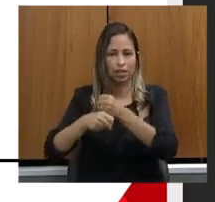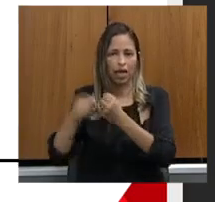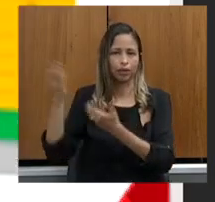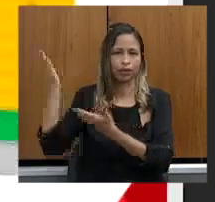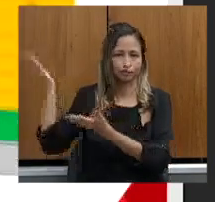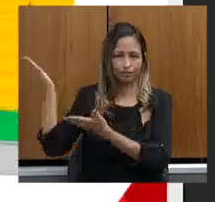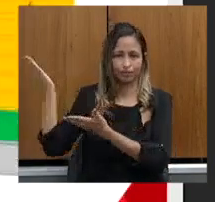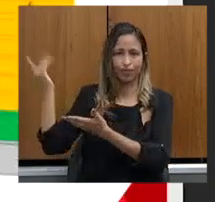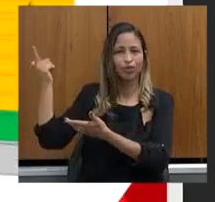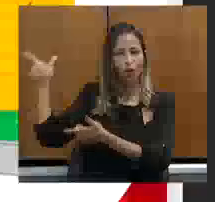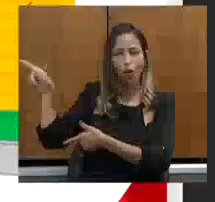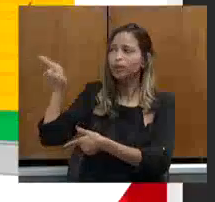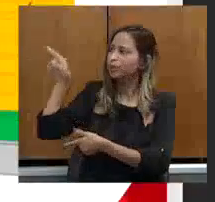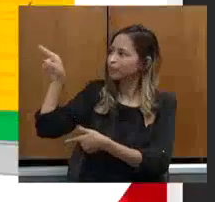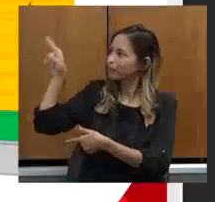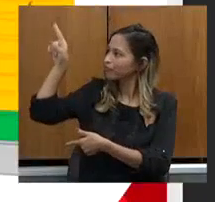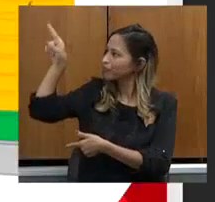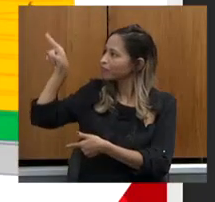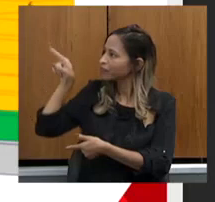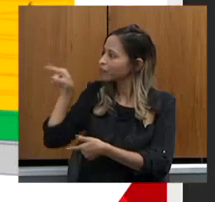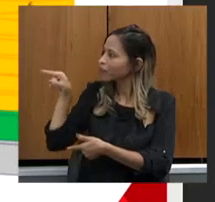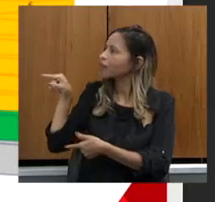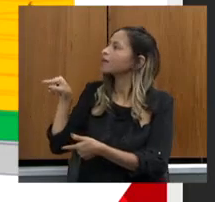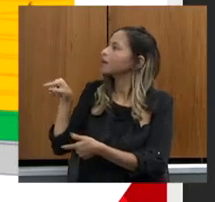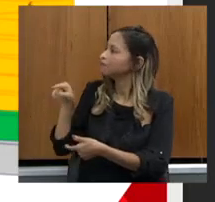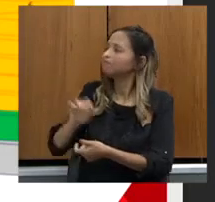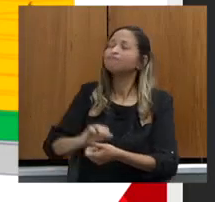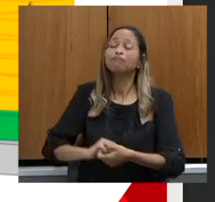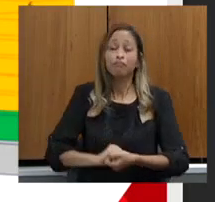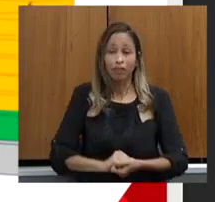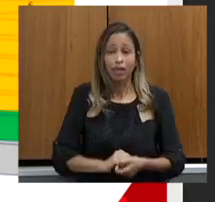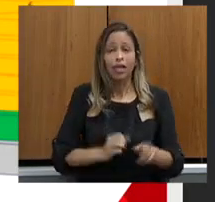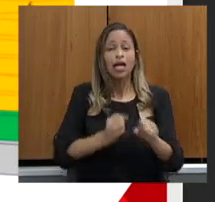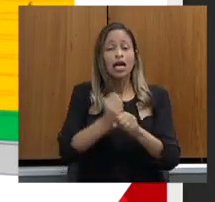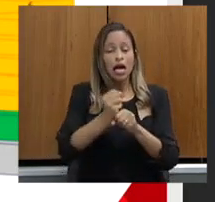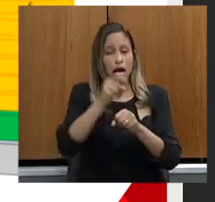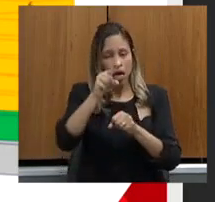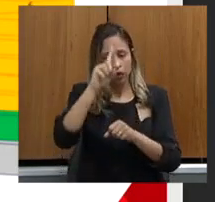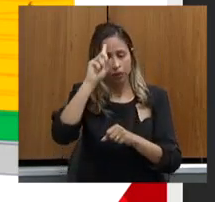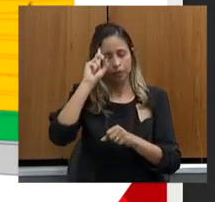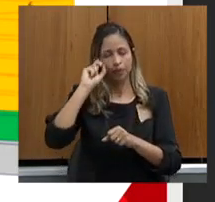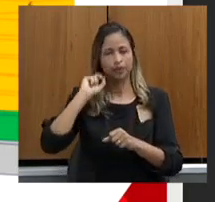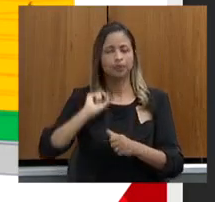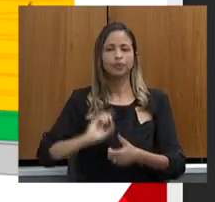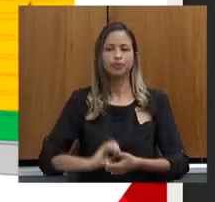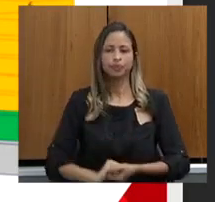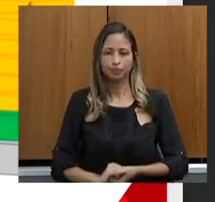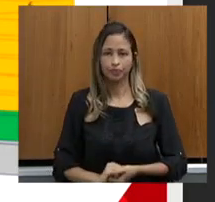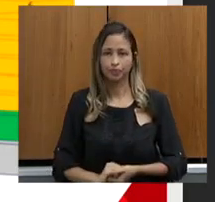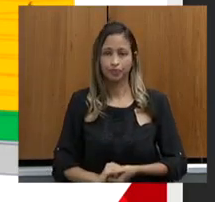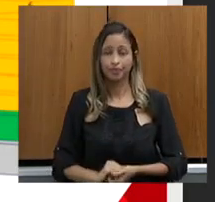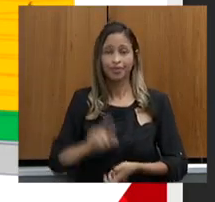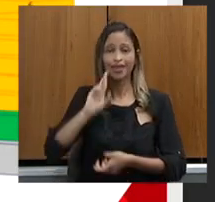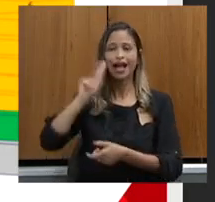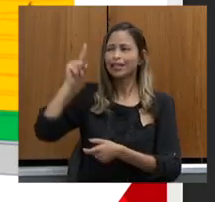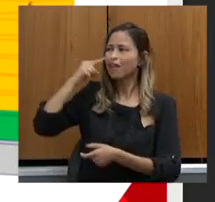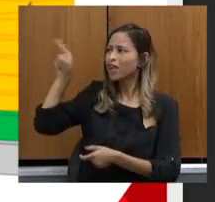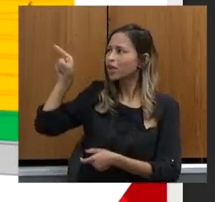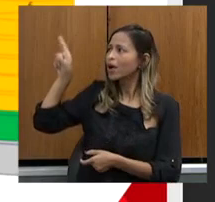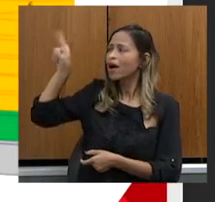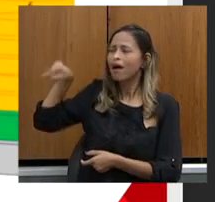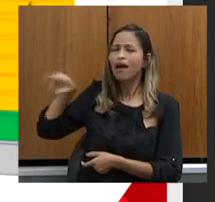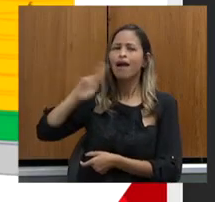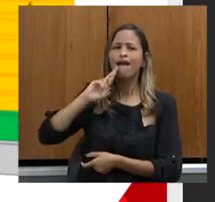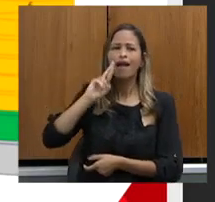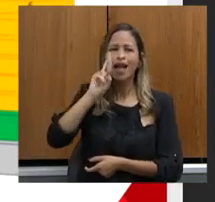pode passar por favor este essa esses resultados fiscais que